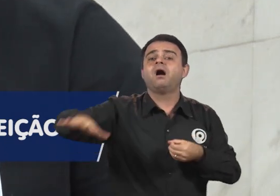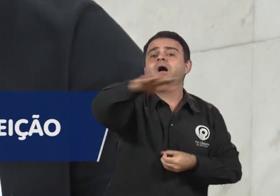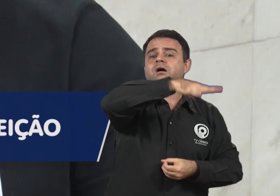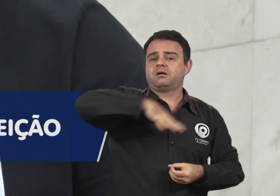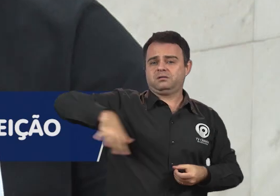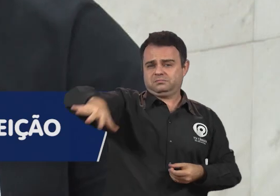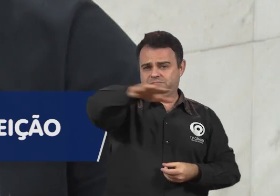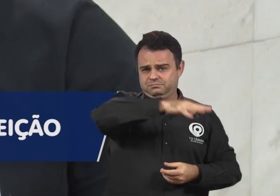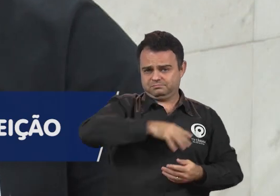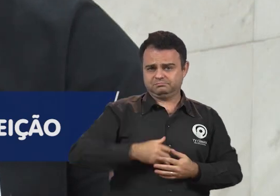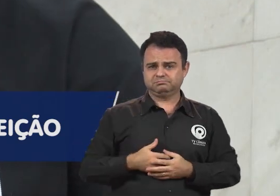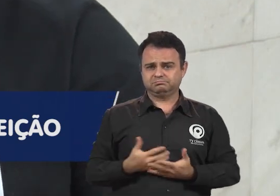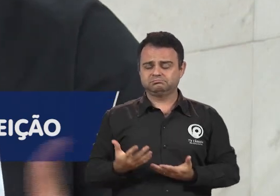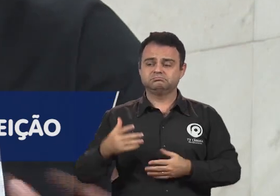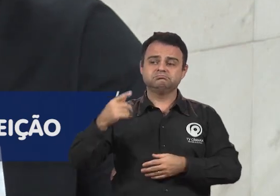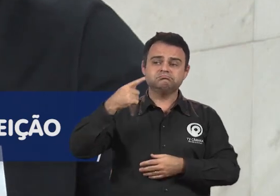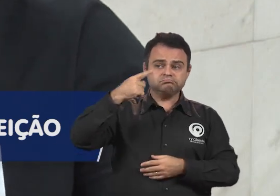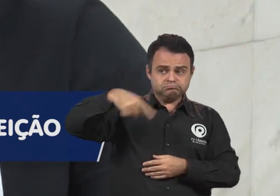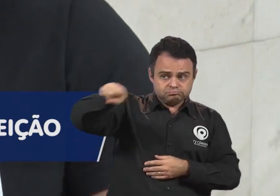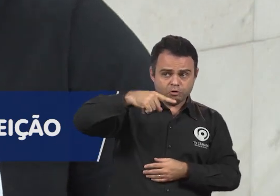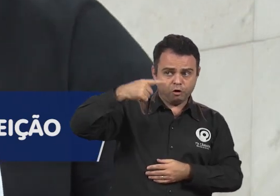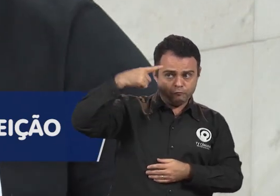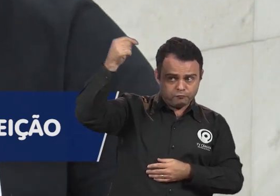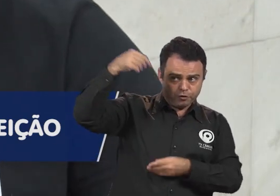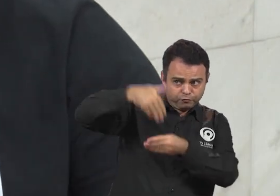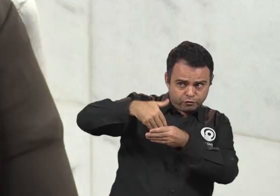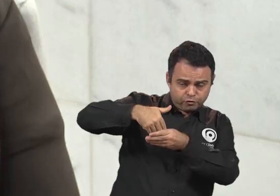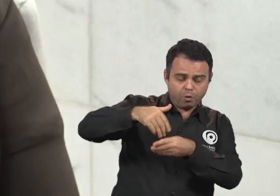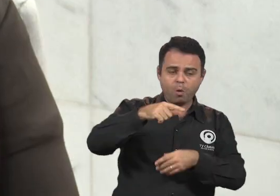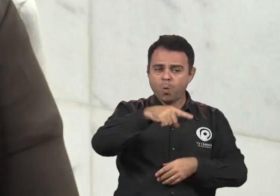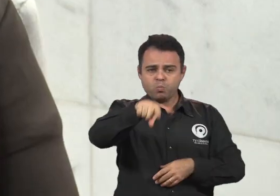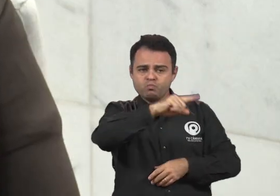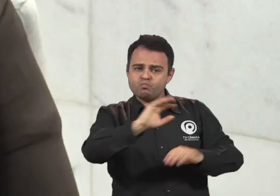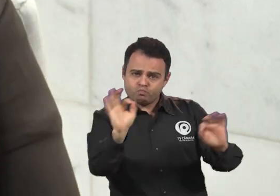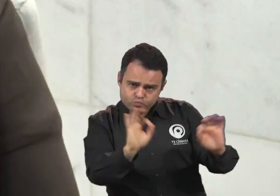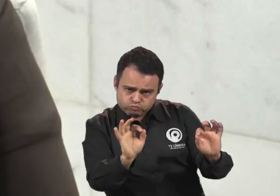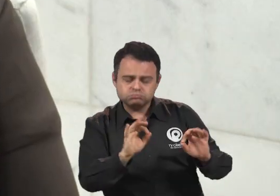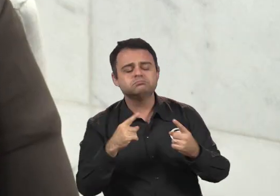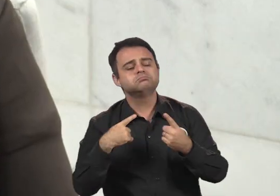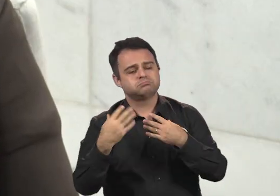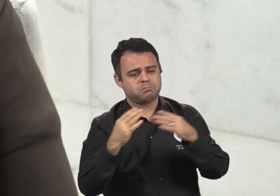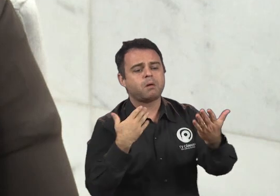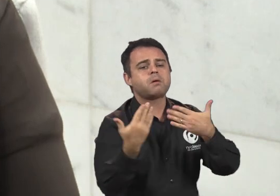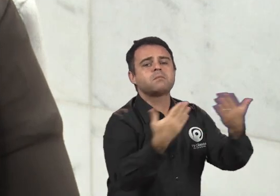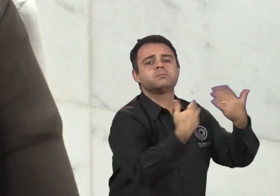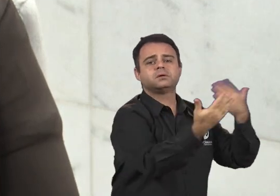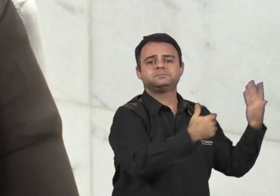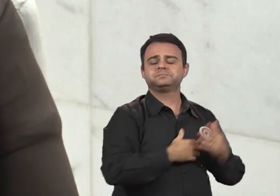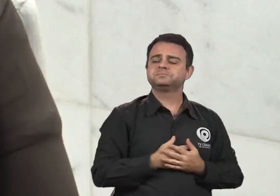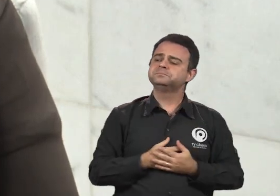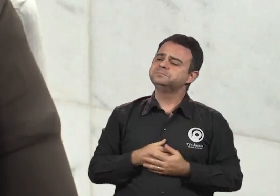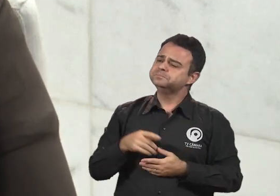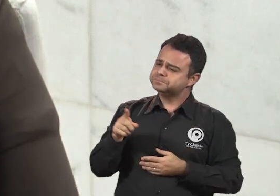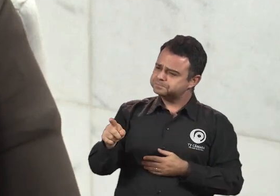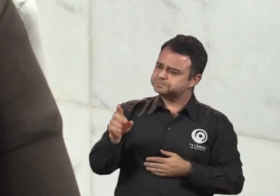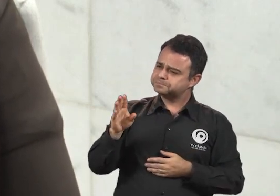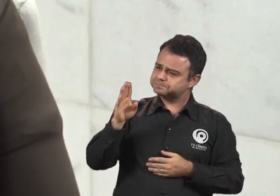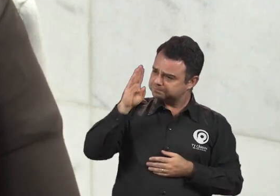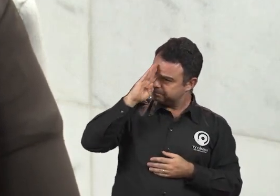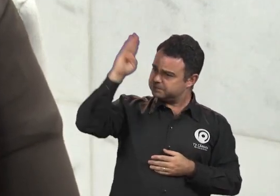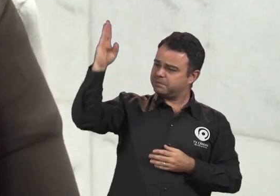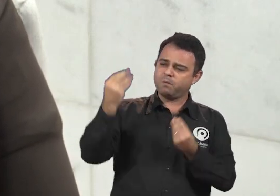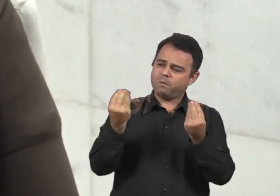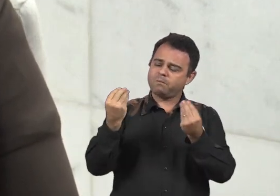maneira geral, tantos que votaram quanto aqueles que não votaram em mim. Bom, e essa comunicação com a população acontece em grande parte nas